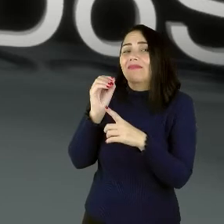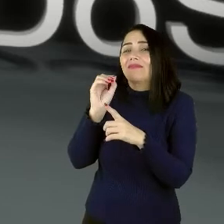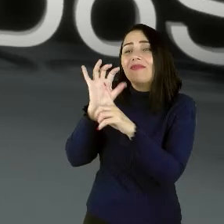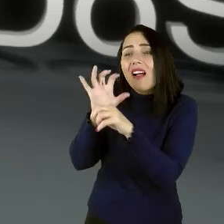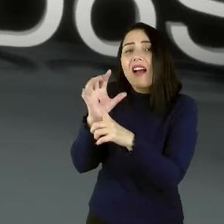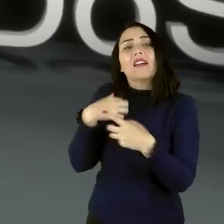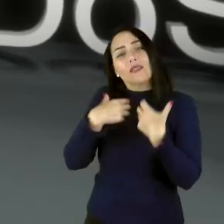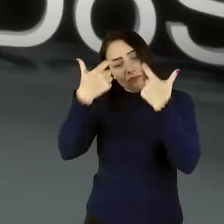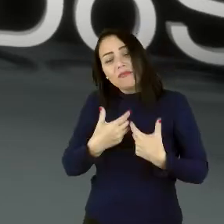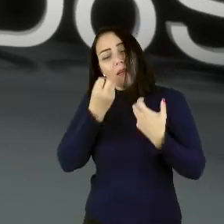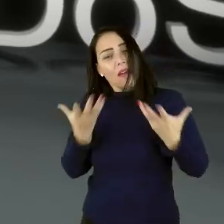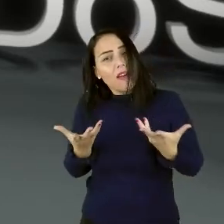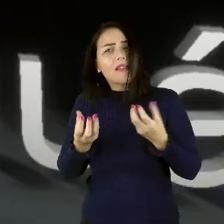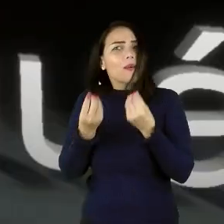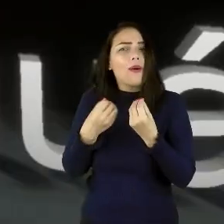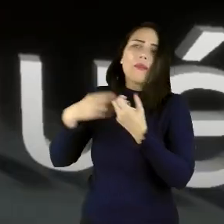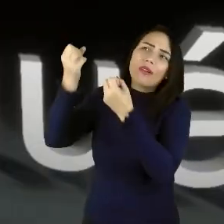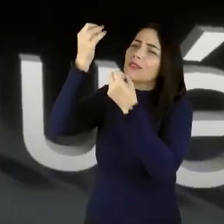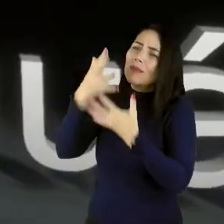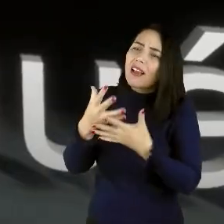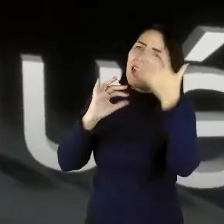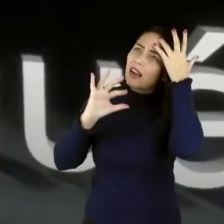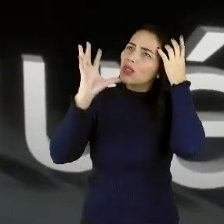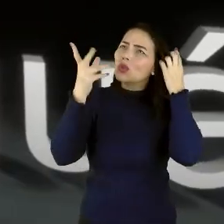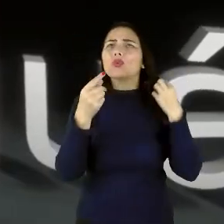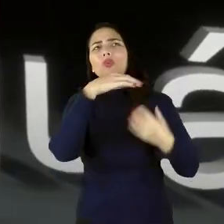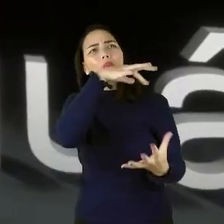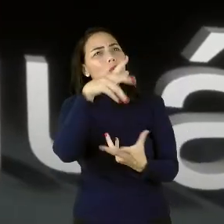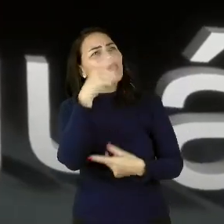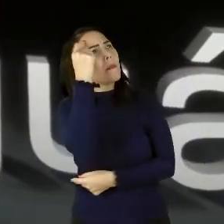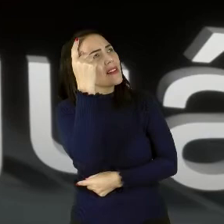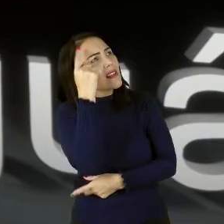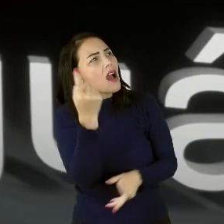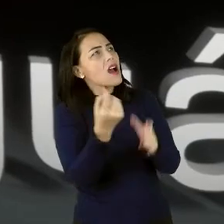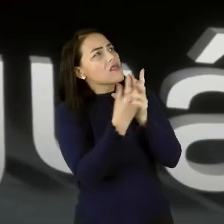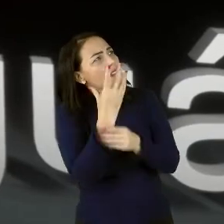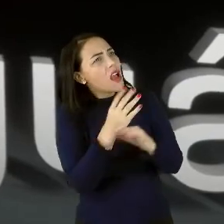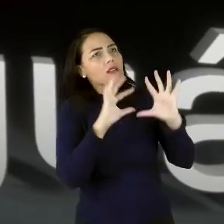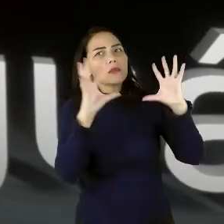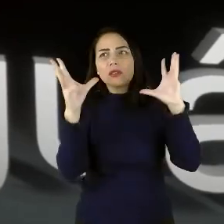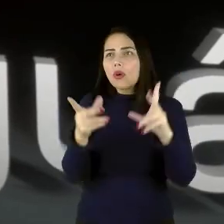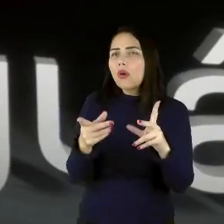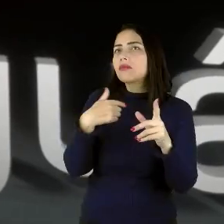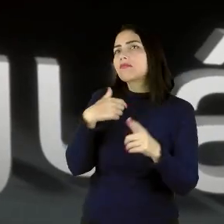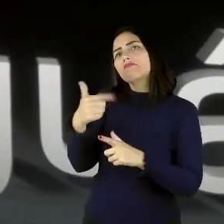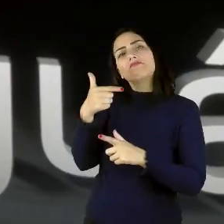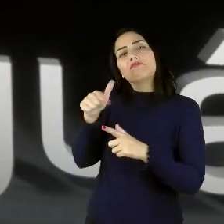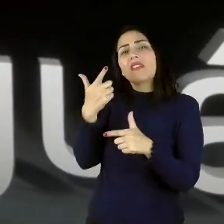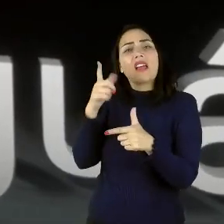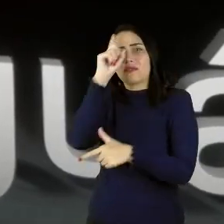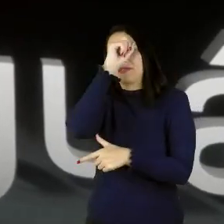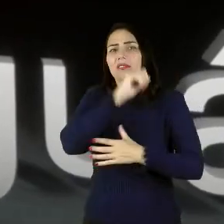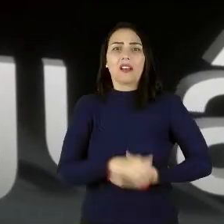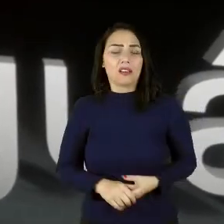que estava tudo bem? Como explicar que se tudo no mundo fosse pensado e criado para todos, eu não teria